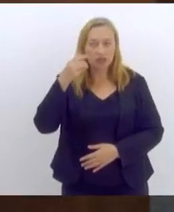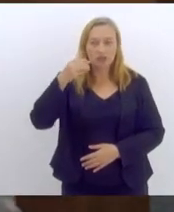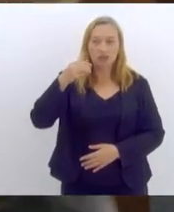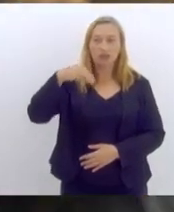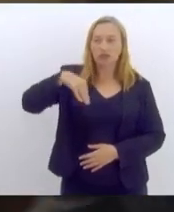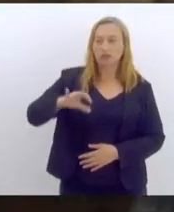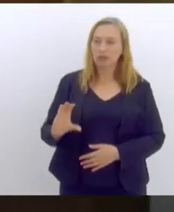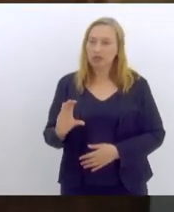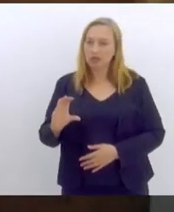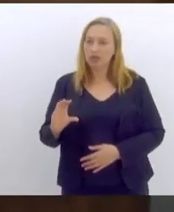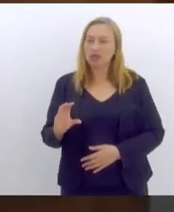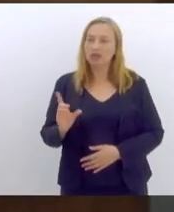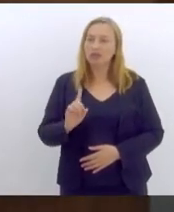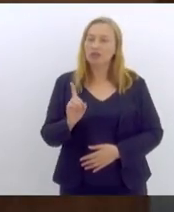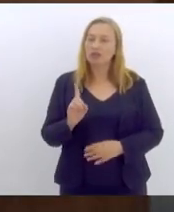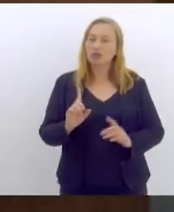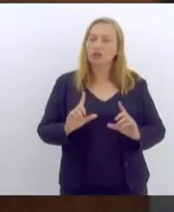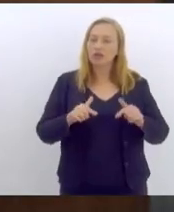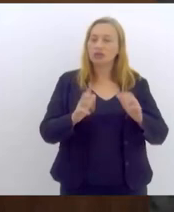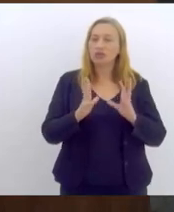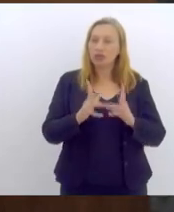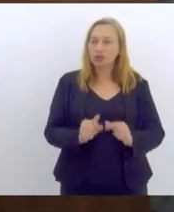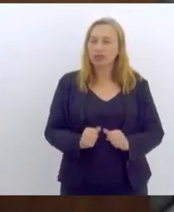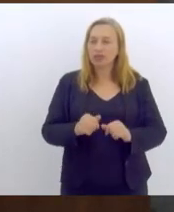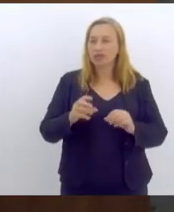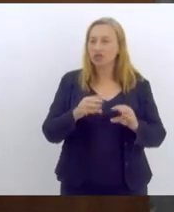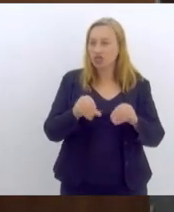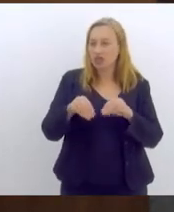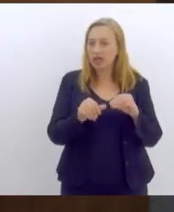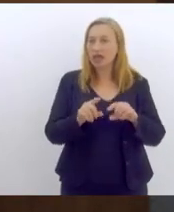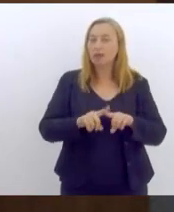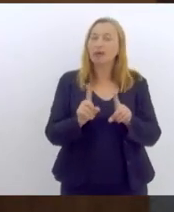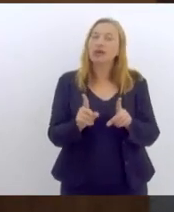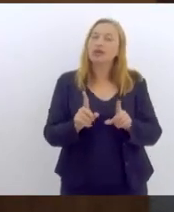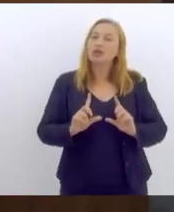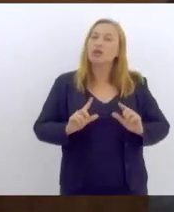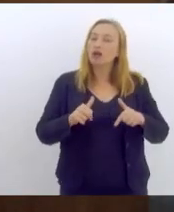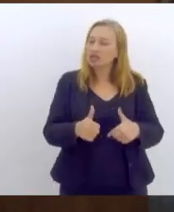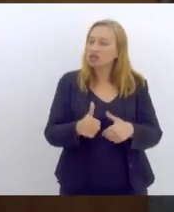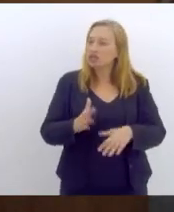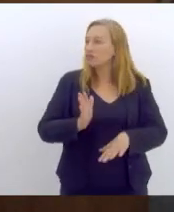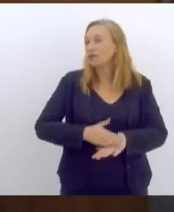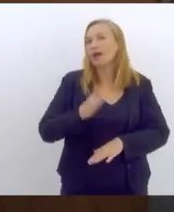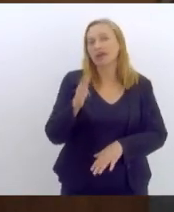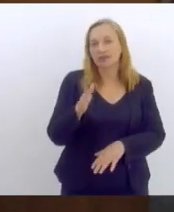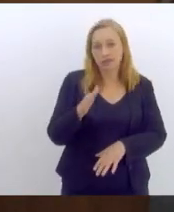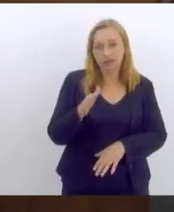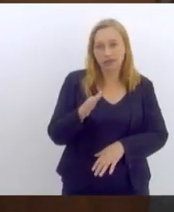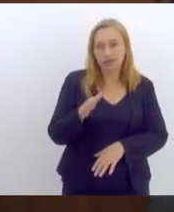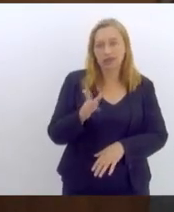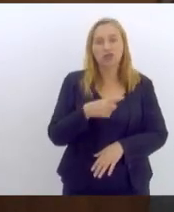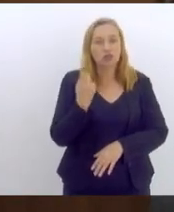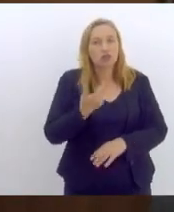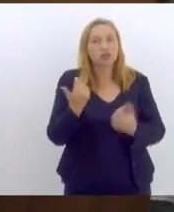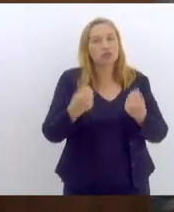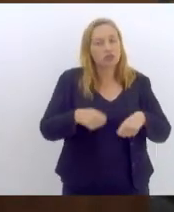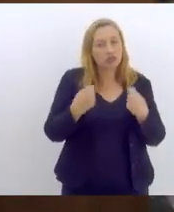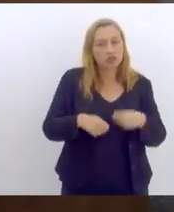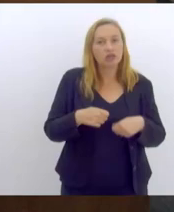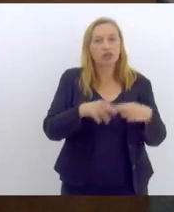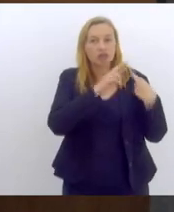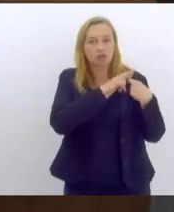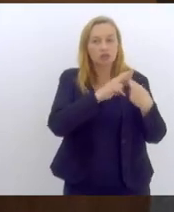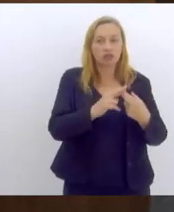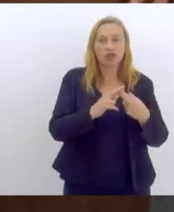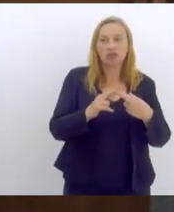na realidade não é uma ação apenas de limpeza de areia, é uma ação que vai muito além daquilo que nós precisamos ter de